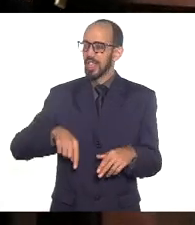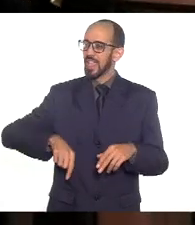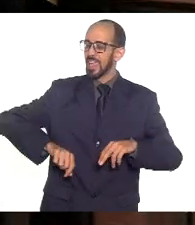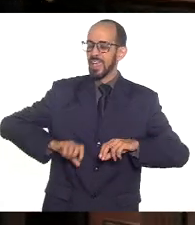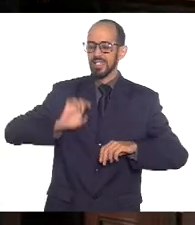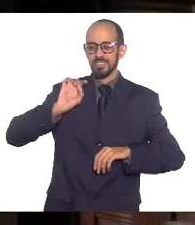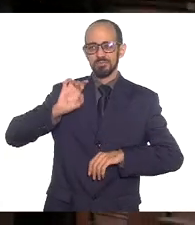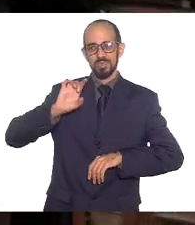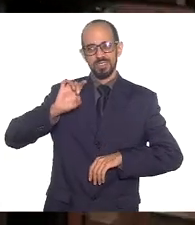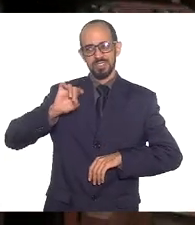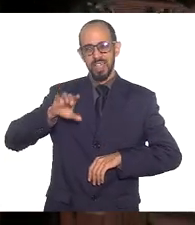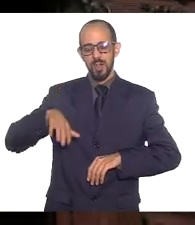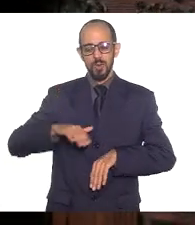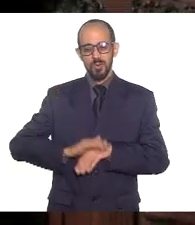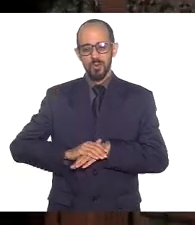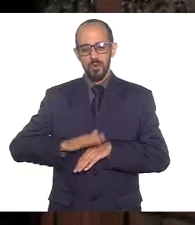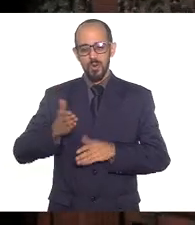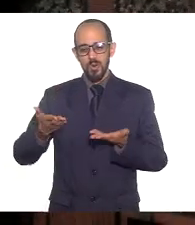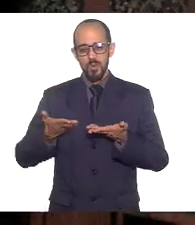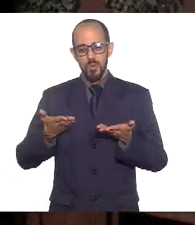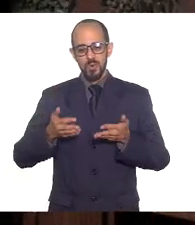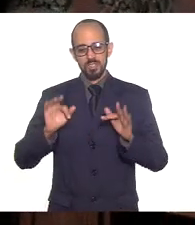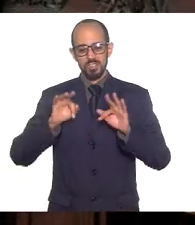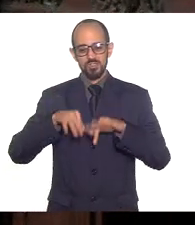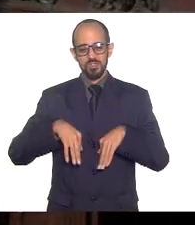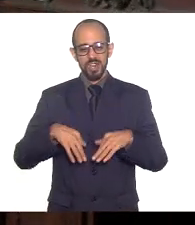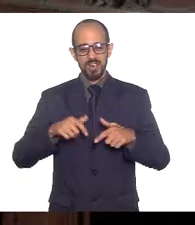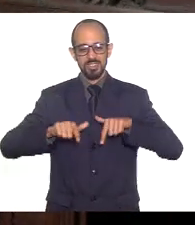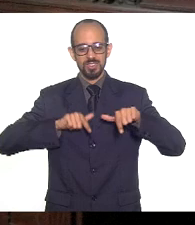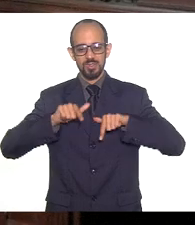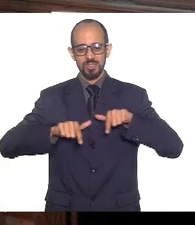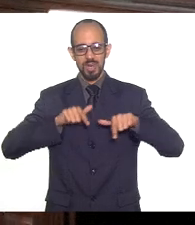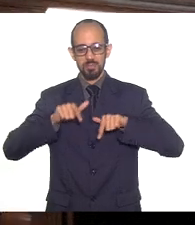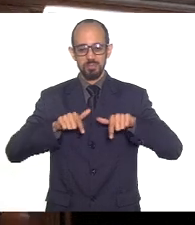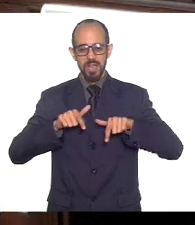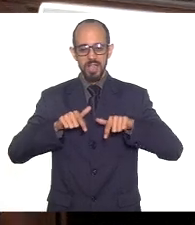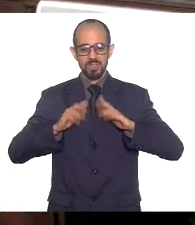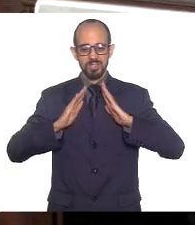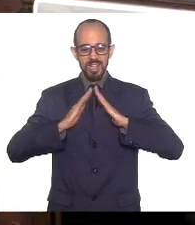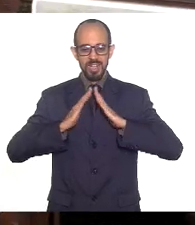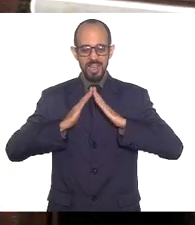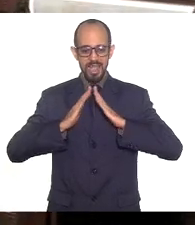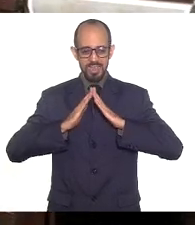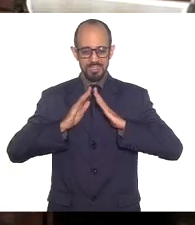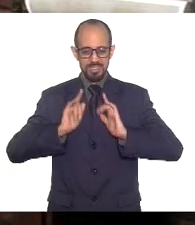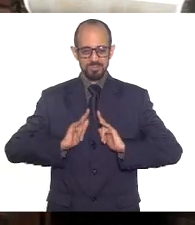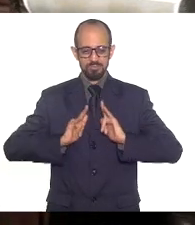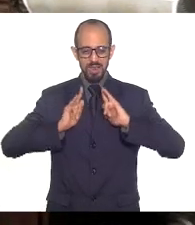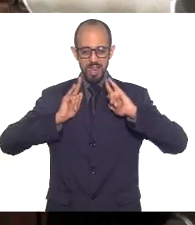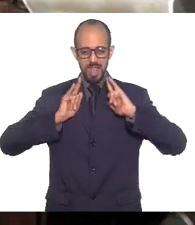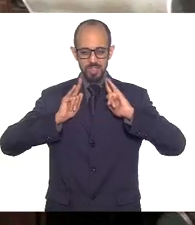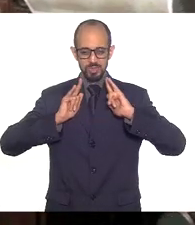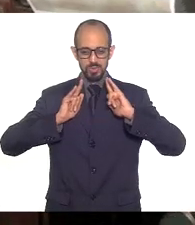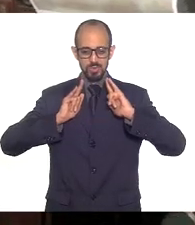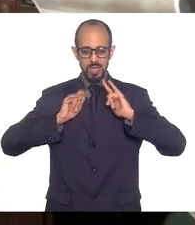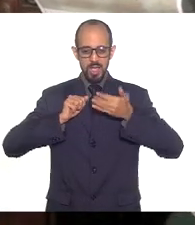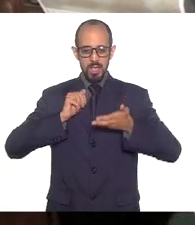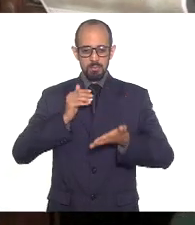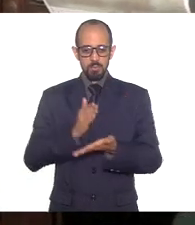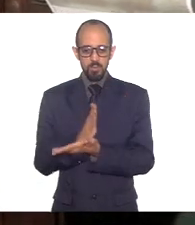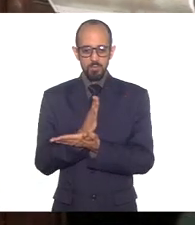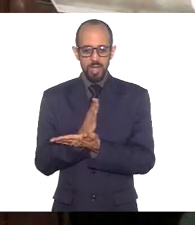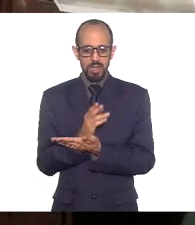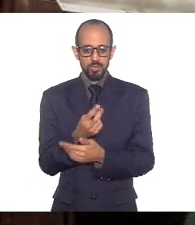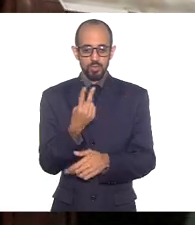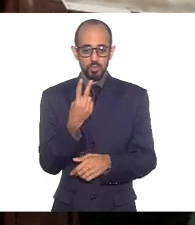enorme hoje a gente é os trabalhos nessa casa e neste Palácio é aprovam dois